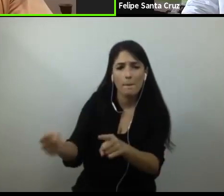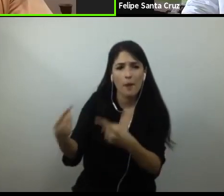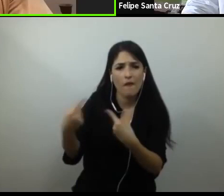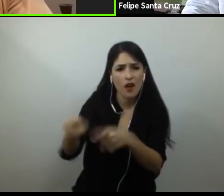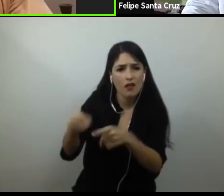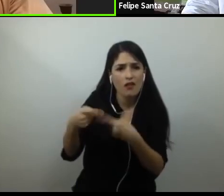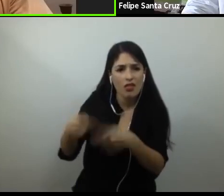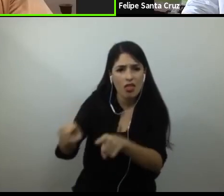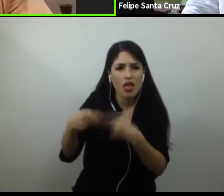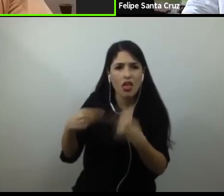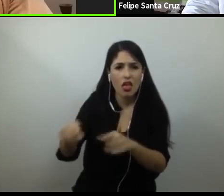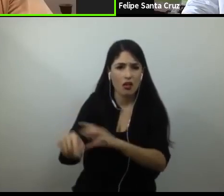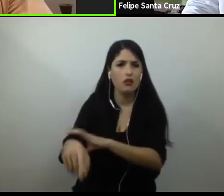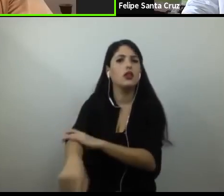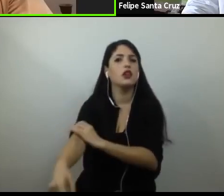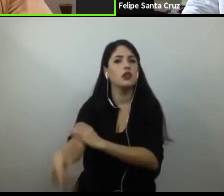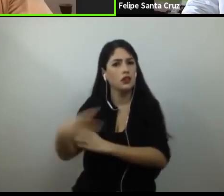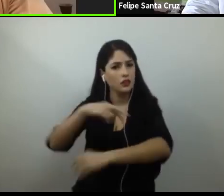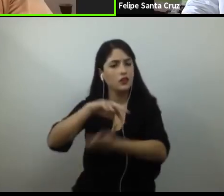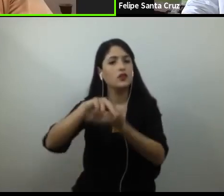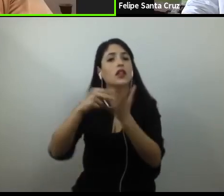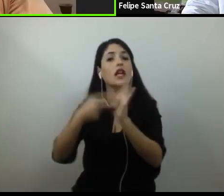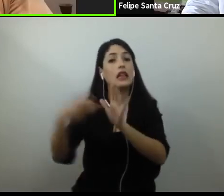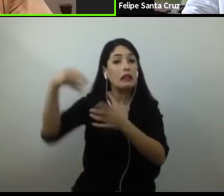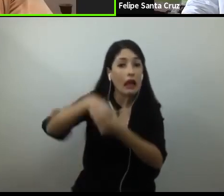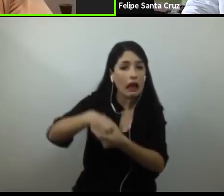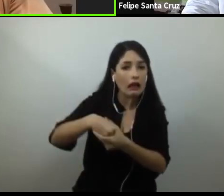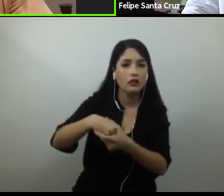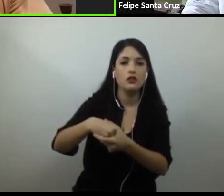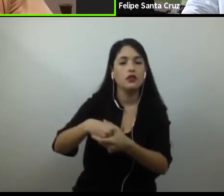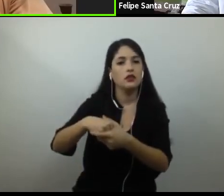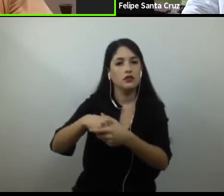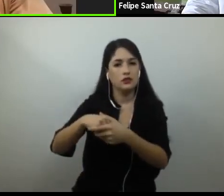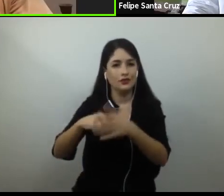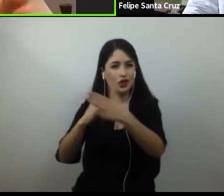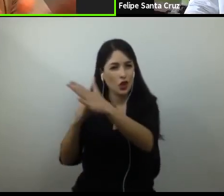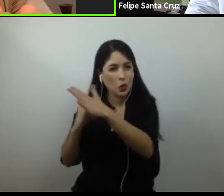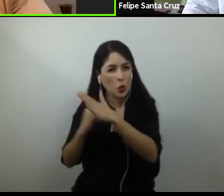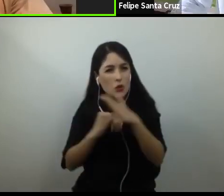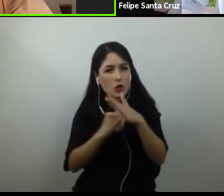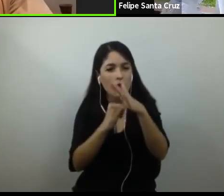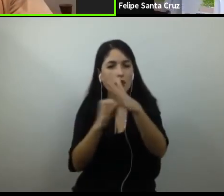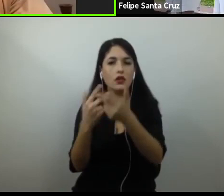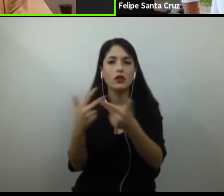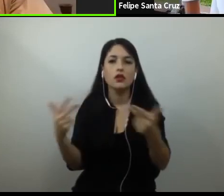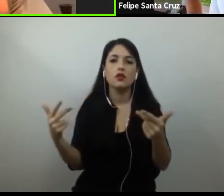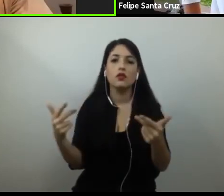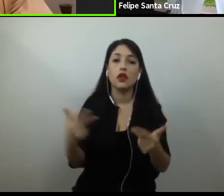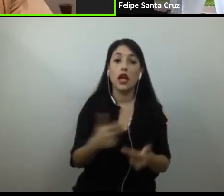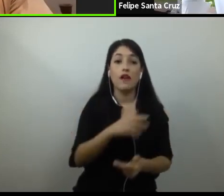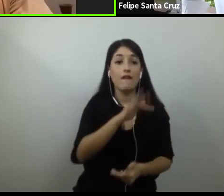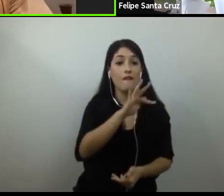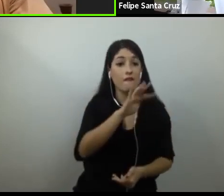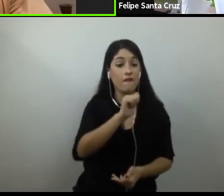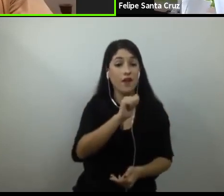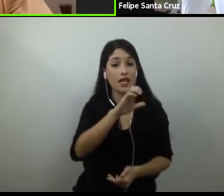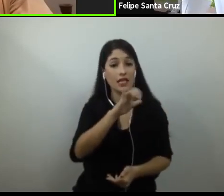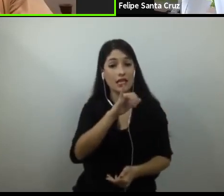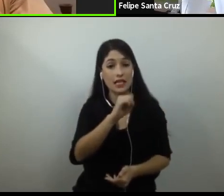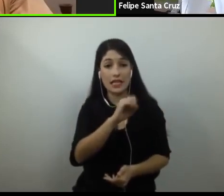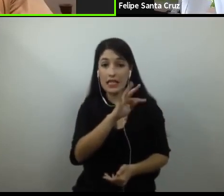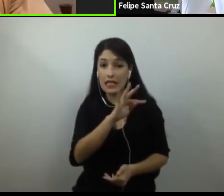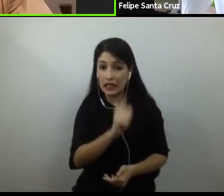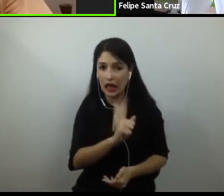minar a democracia por dentro das instituições. É isso que distingue o fascista do ditador num primeiro